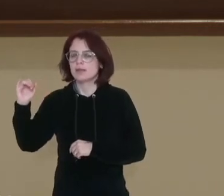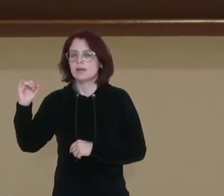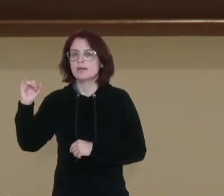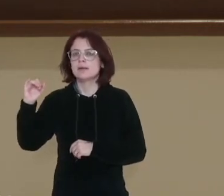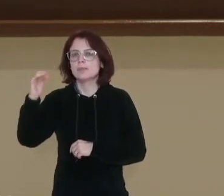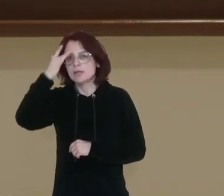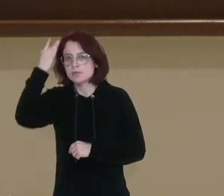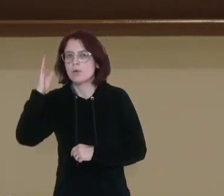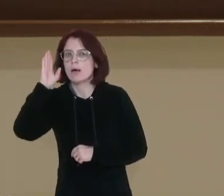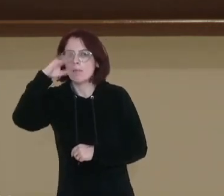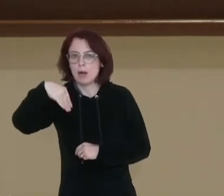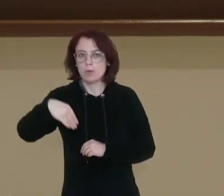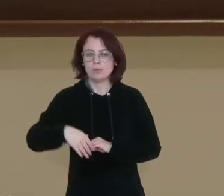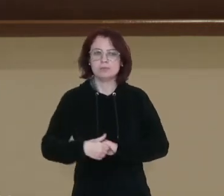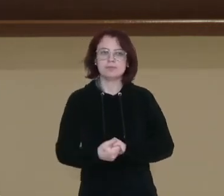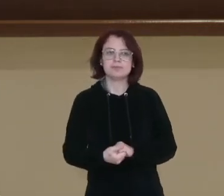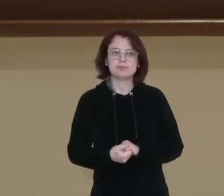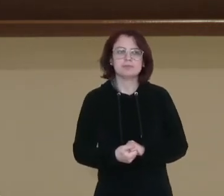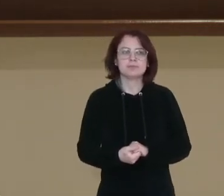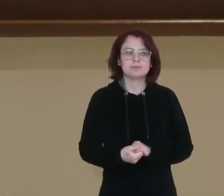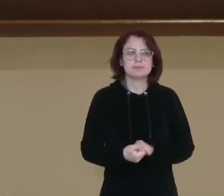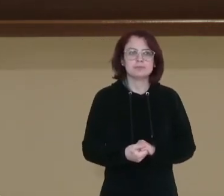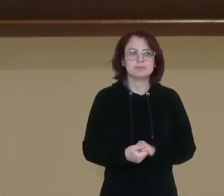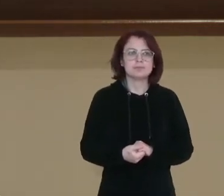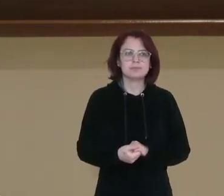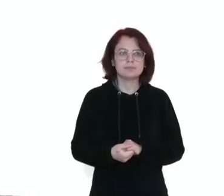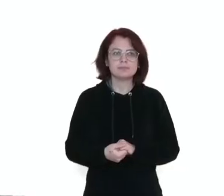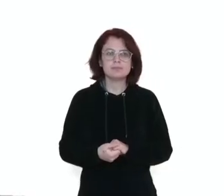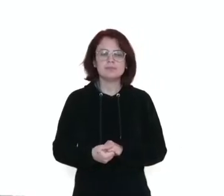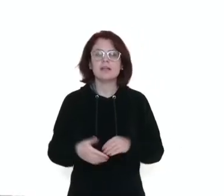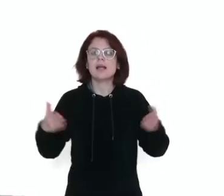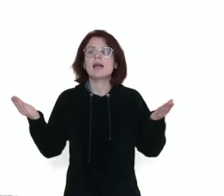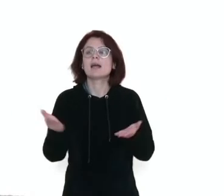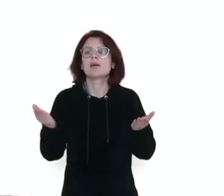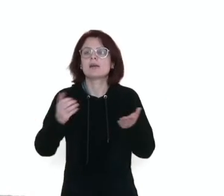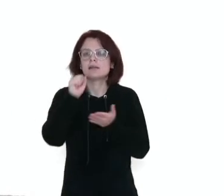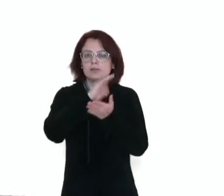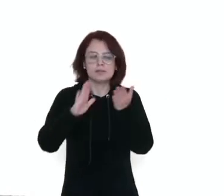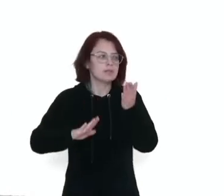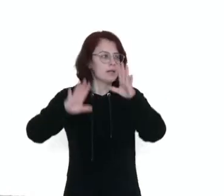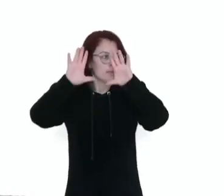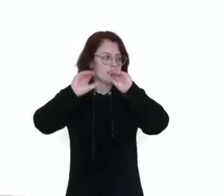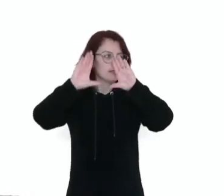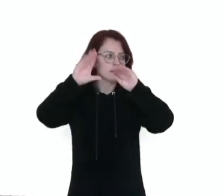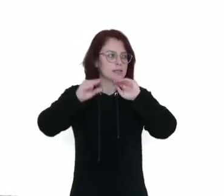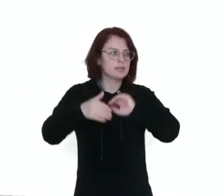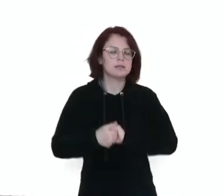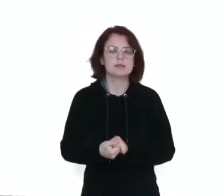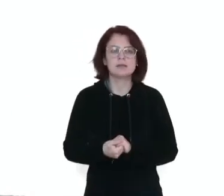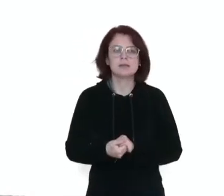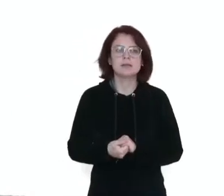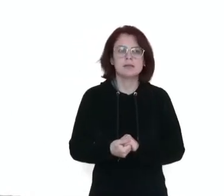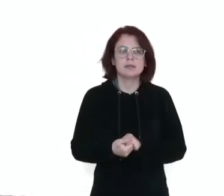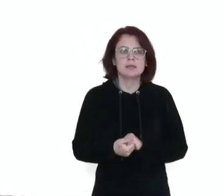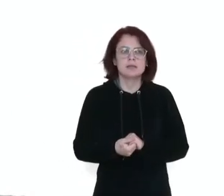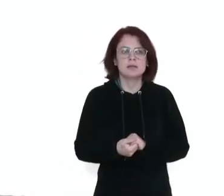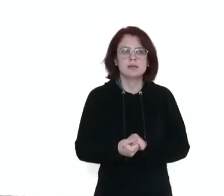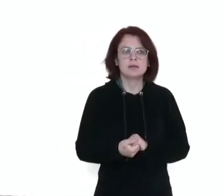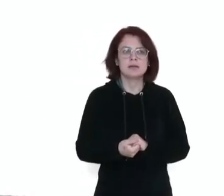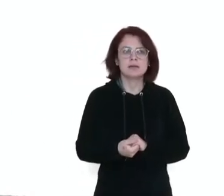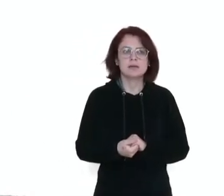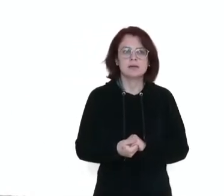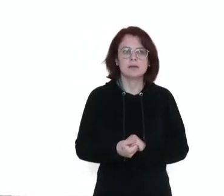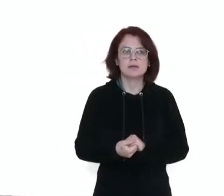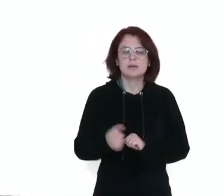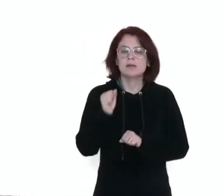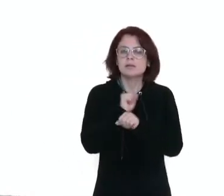quantidade, certo? Vamos continuar aqui, então. Propomos uma atividade mão na massa para vocês, né? Então, a gente espera